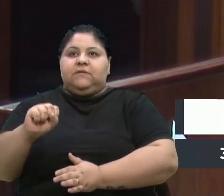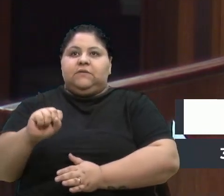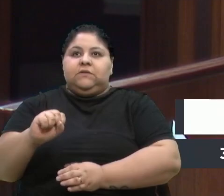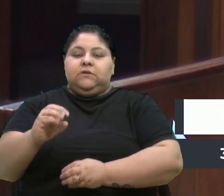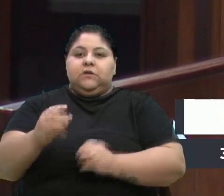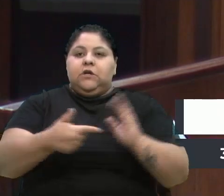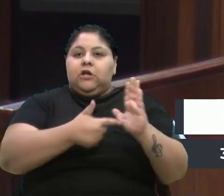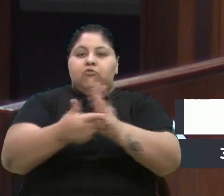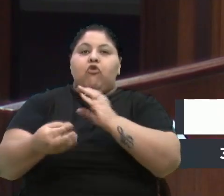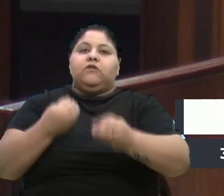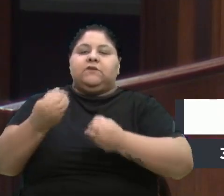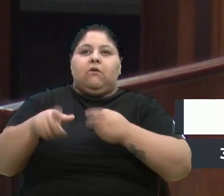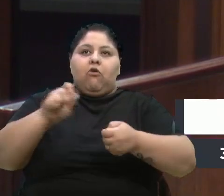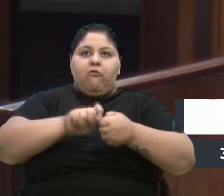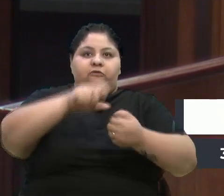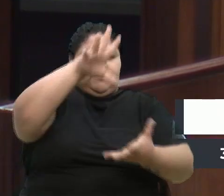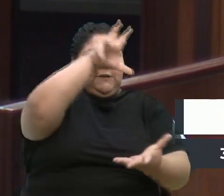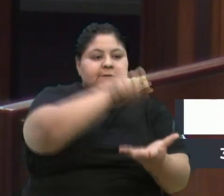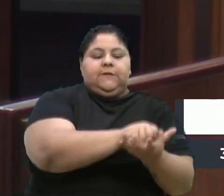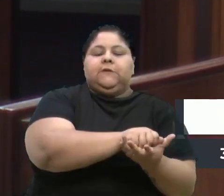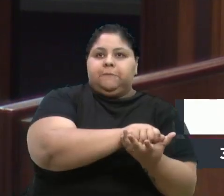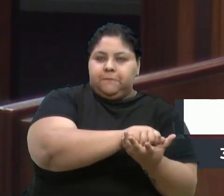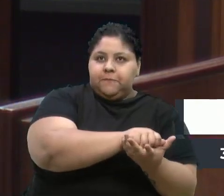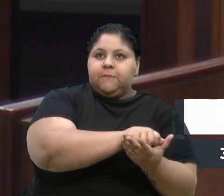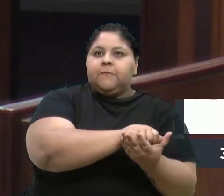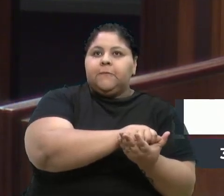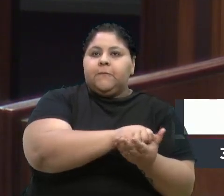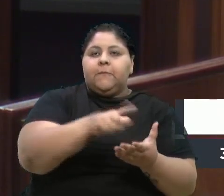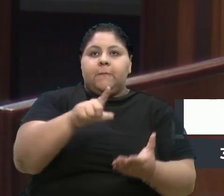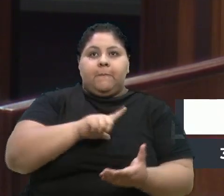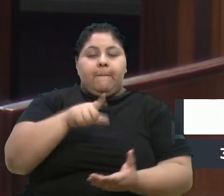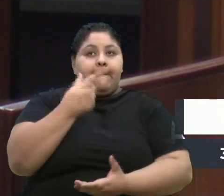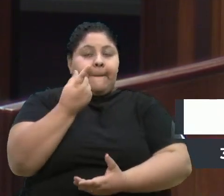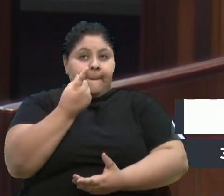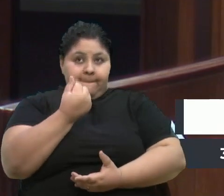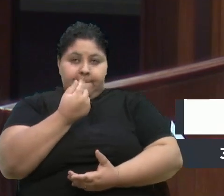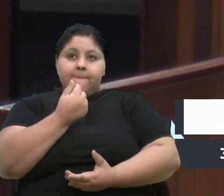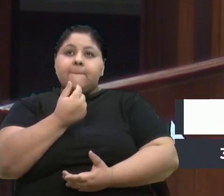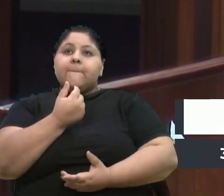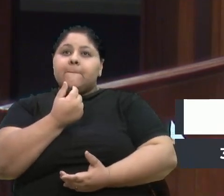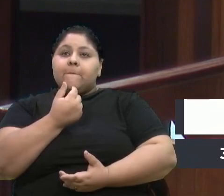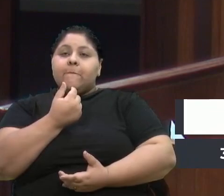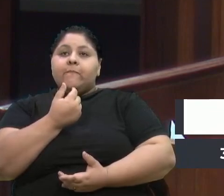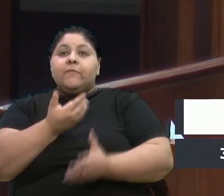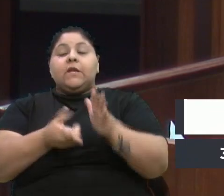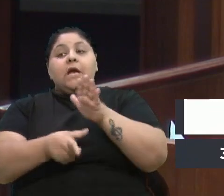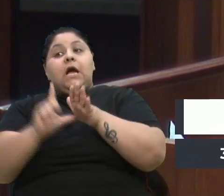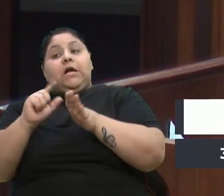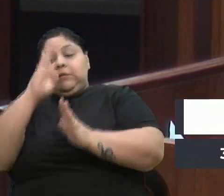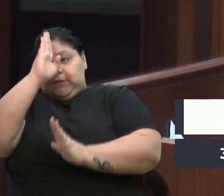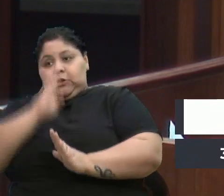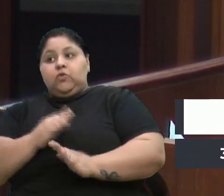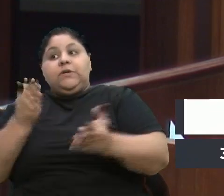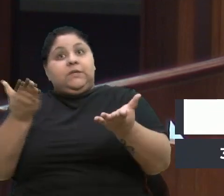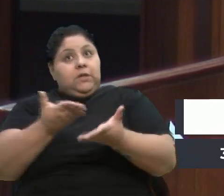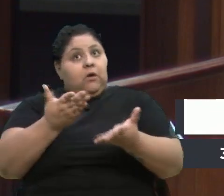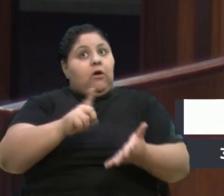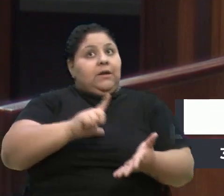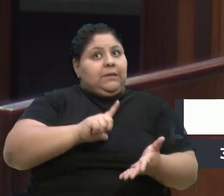fazer a inscrição. A inscrição tem um custo, teve um período de inscrição gratuita, agora essa inscrição tem um